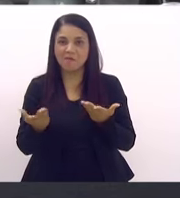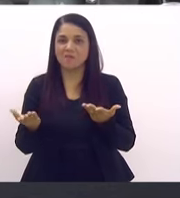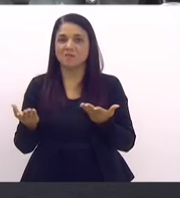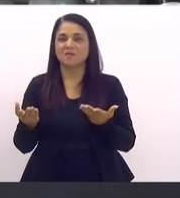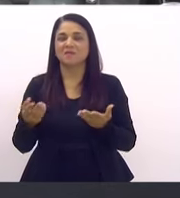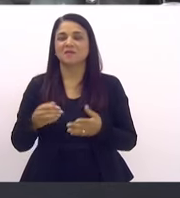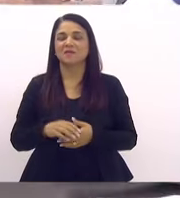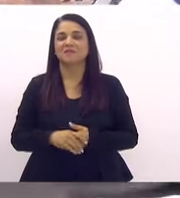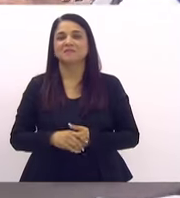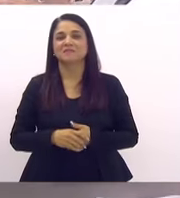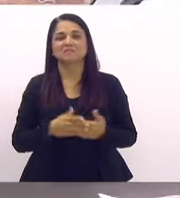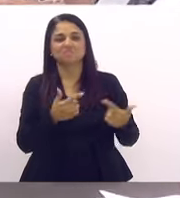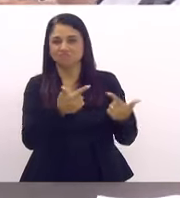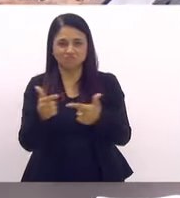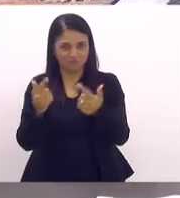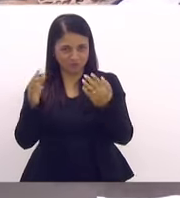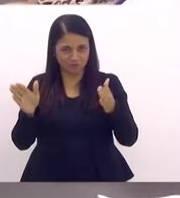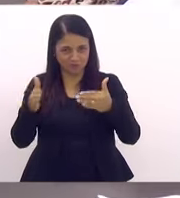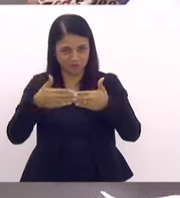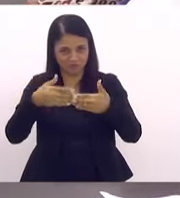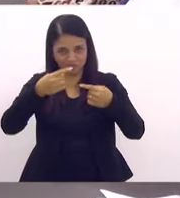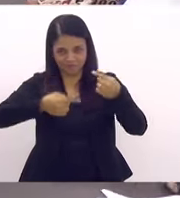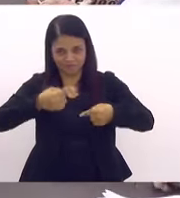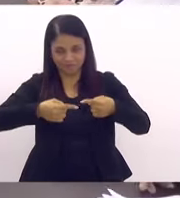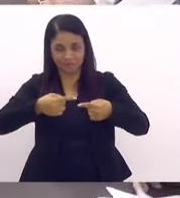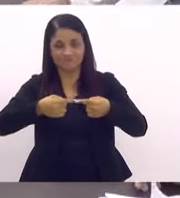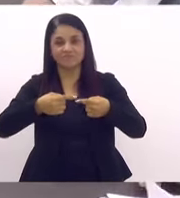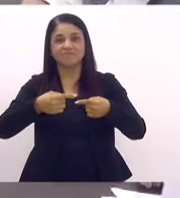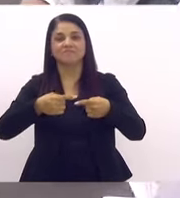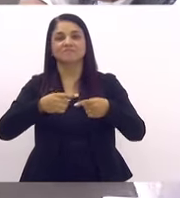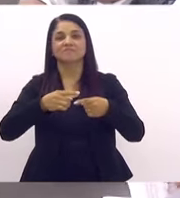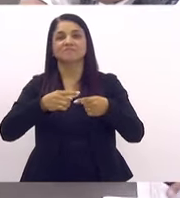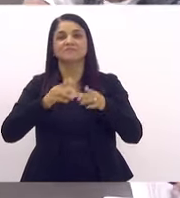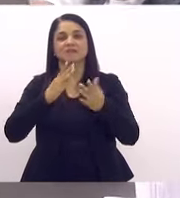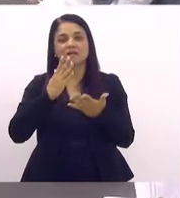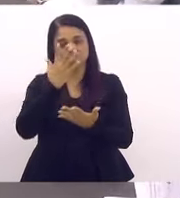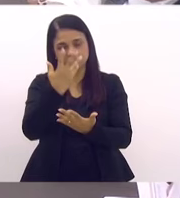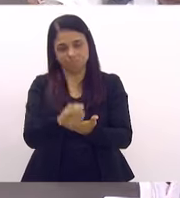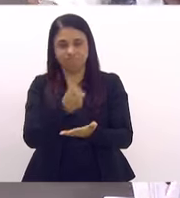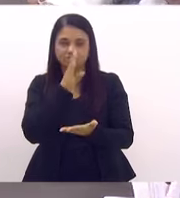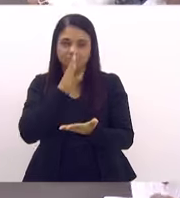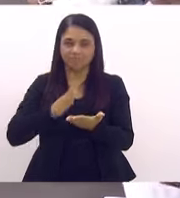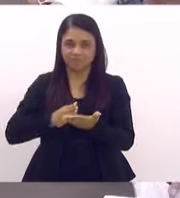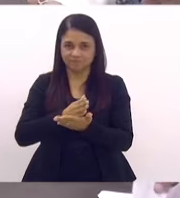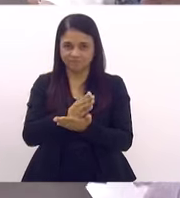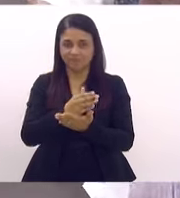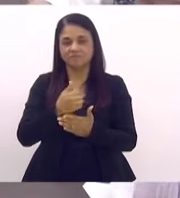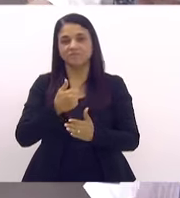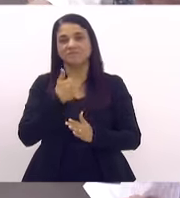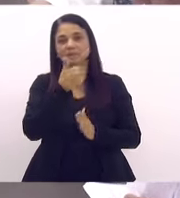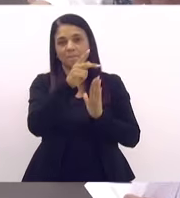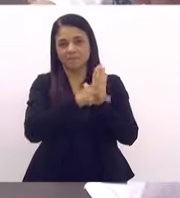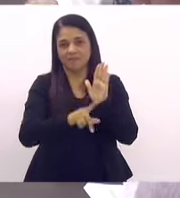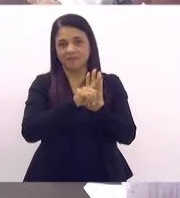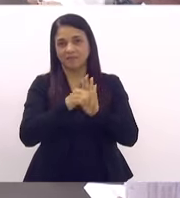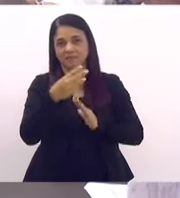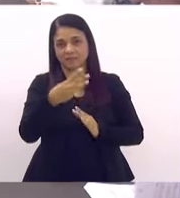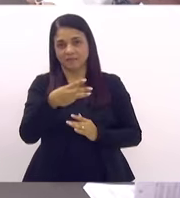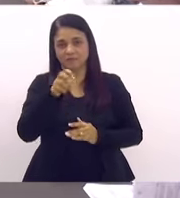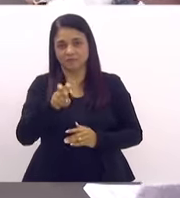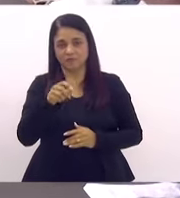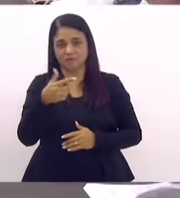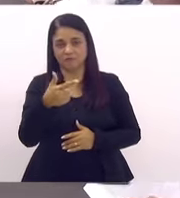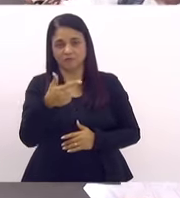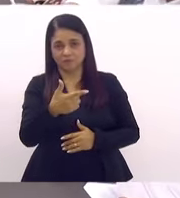novo. Não havendo quem queira discutir, encerrada a discussão e votação. Senhores que aprovam, permaneçam como estão, aprovado. 18 da pauta, PL